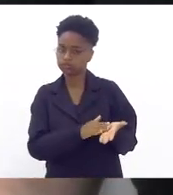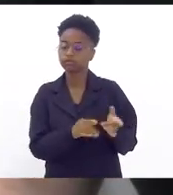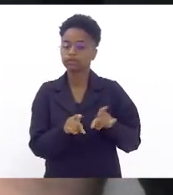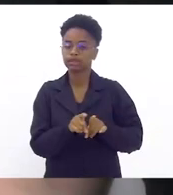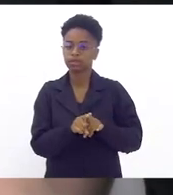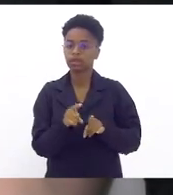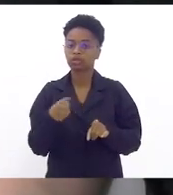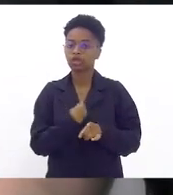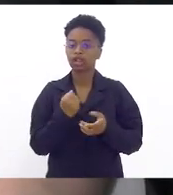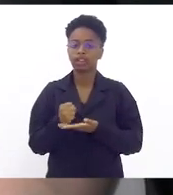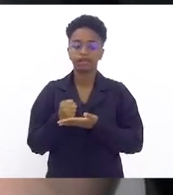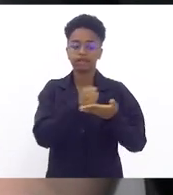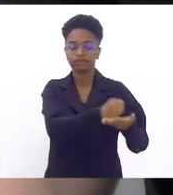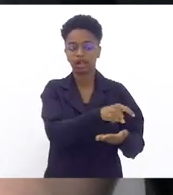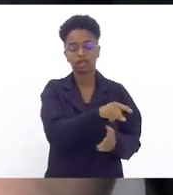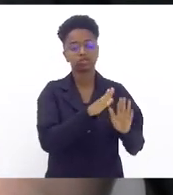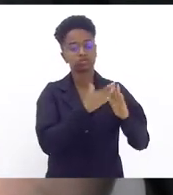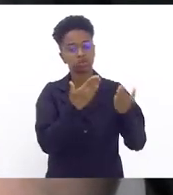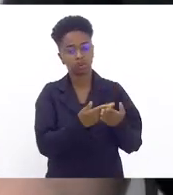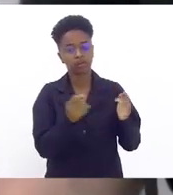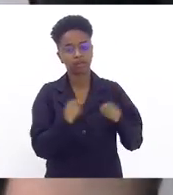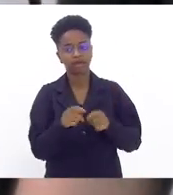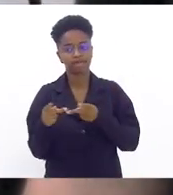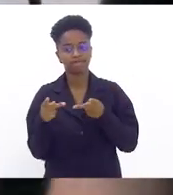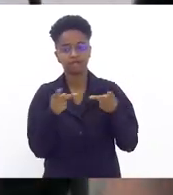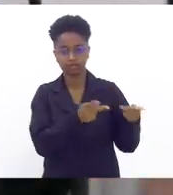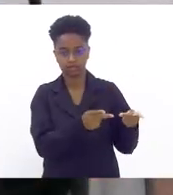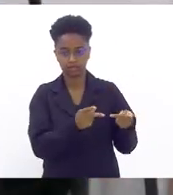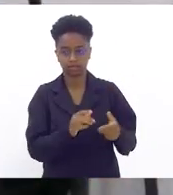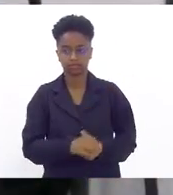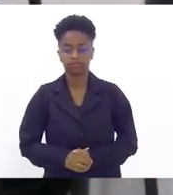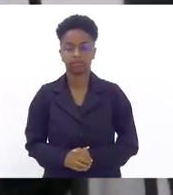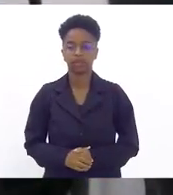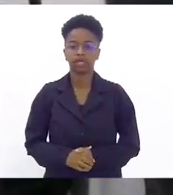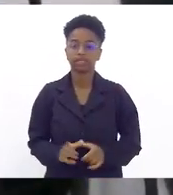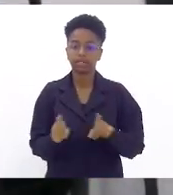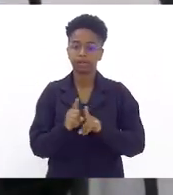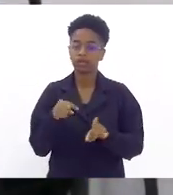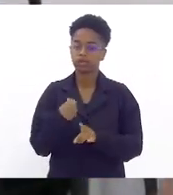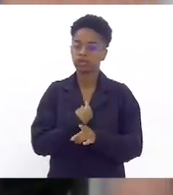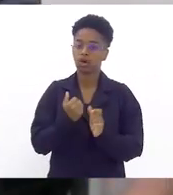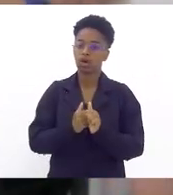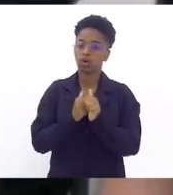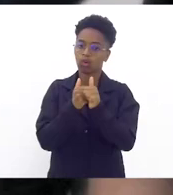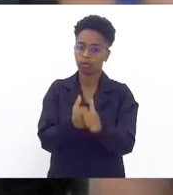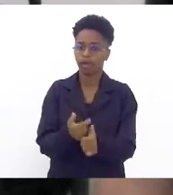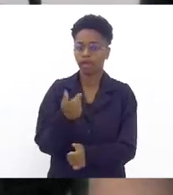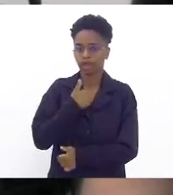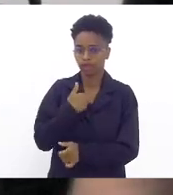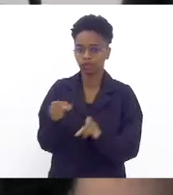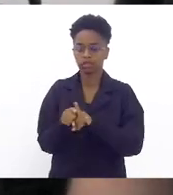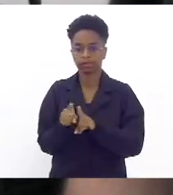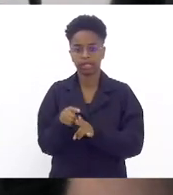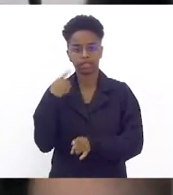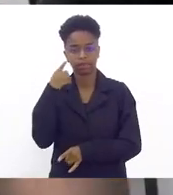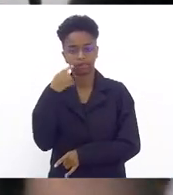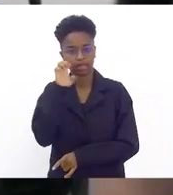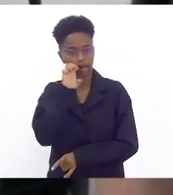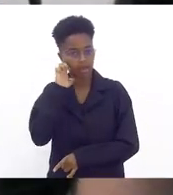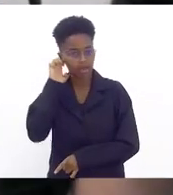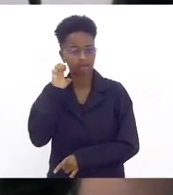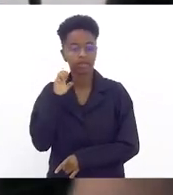na Martins Pena para visitar a escola e vamos acompanhar evidentemente eu deputada Érica